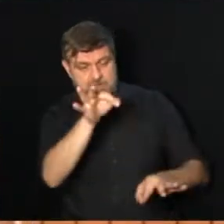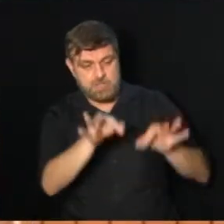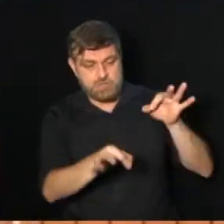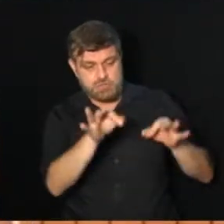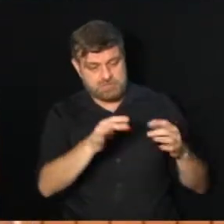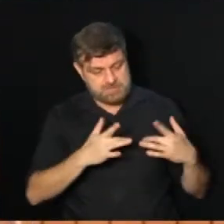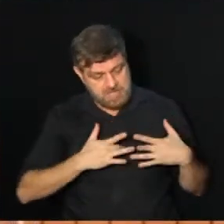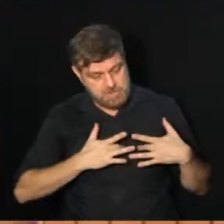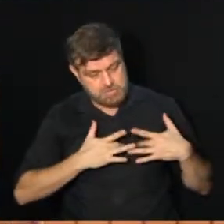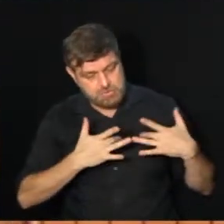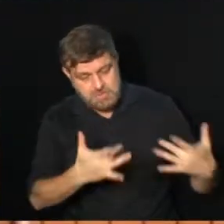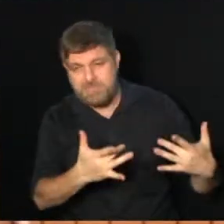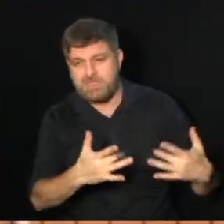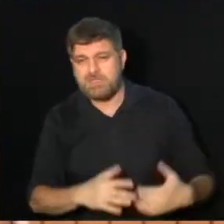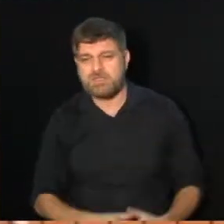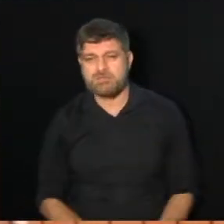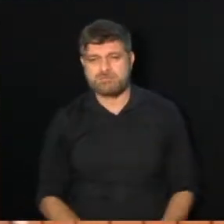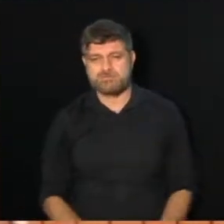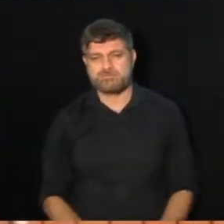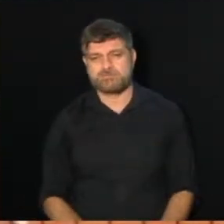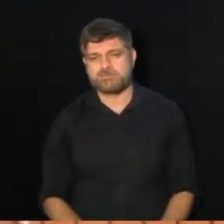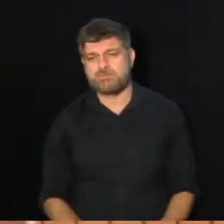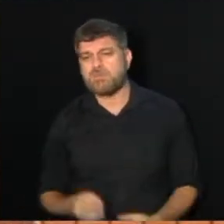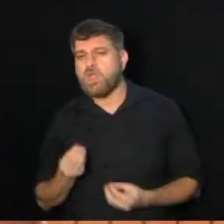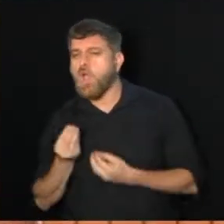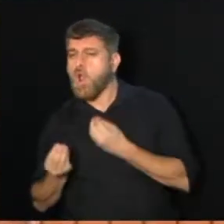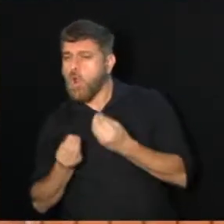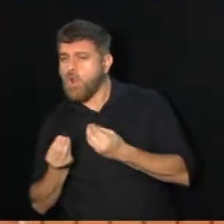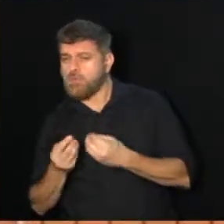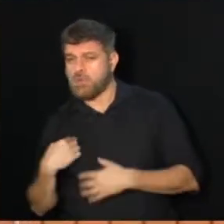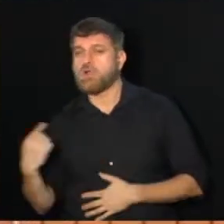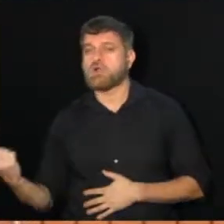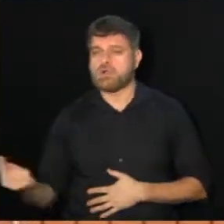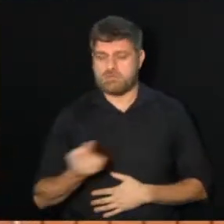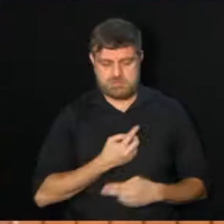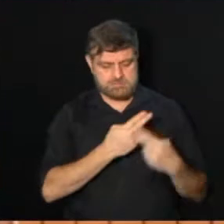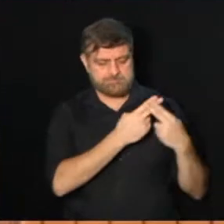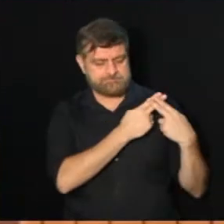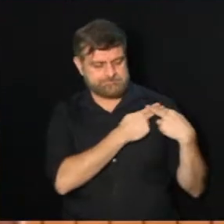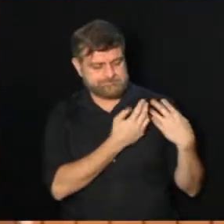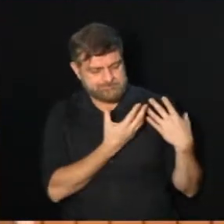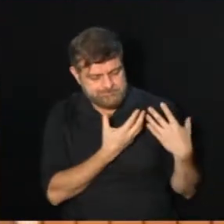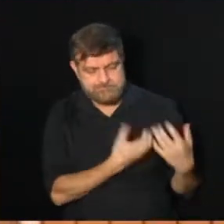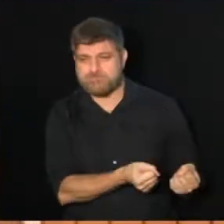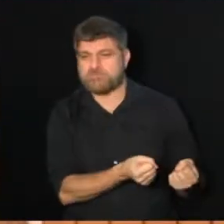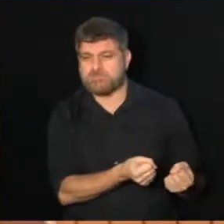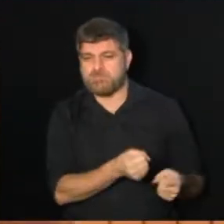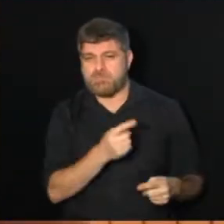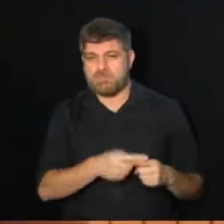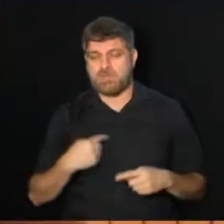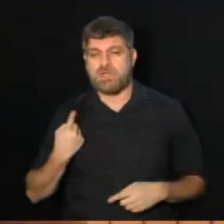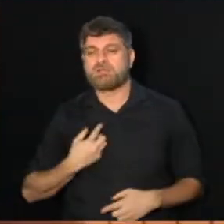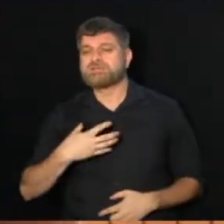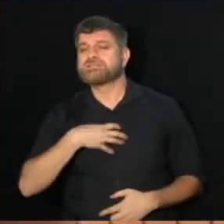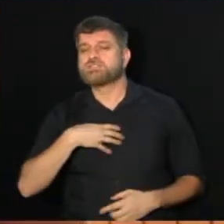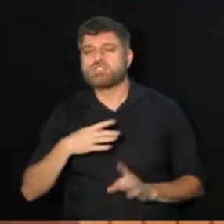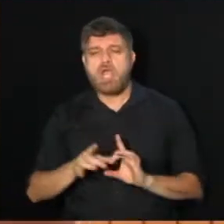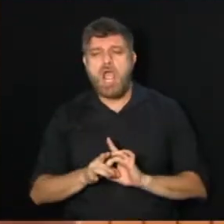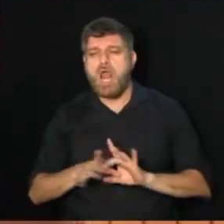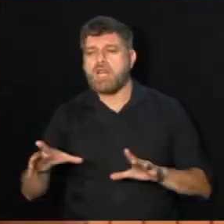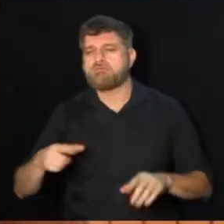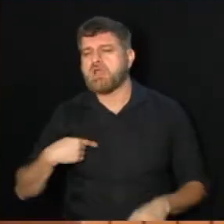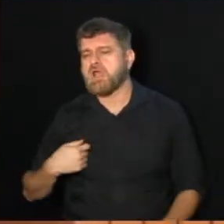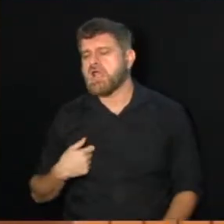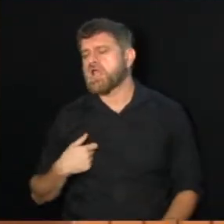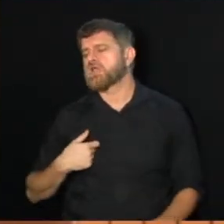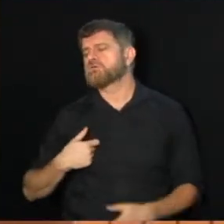solidária. Para isso, todos precisamos assumir responsabilidade. Porque ser livre não é dizer que vai fazer o que quer, a